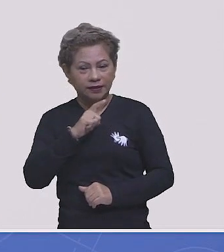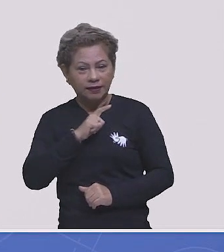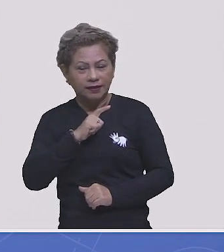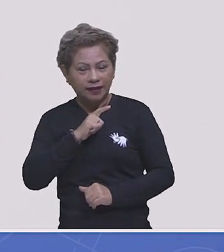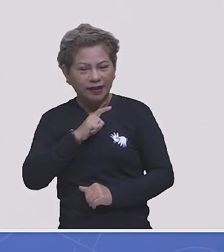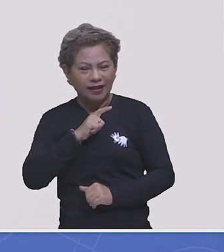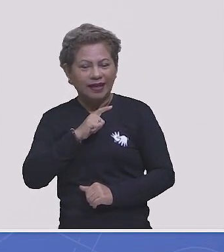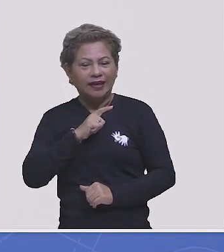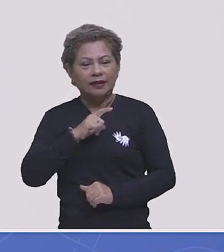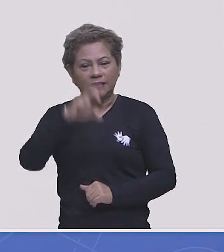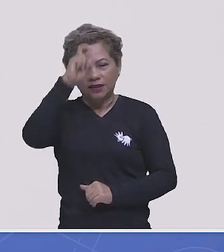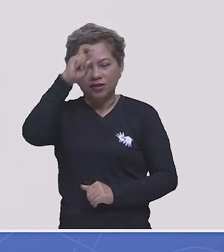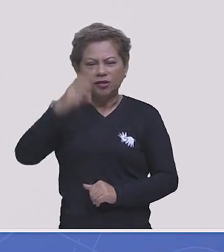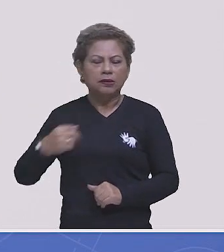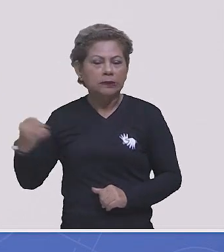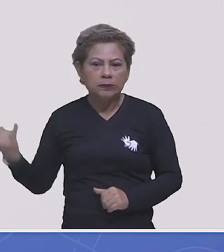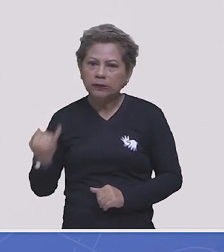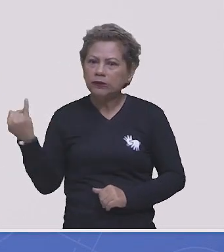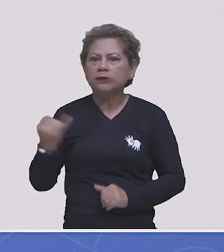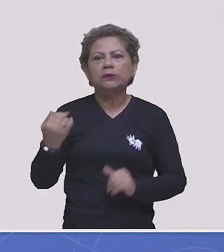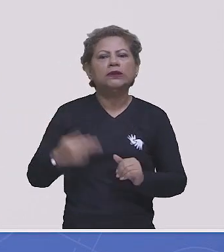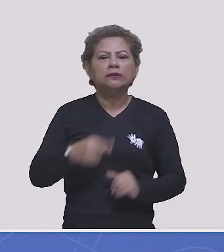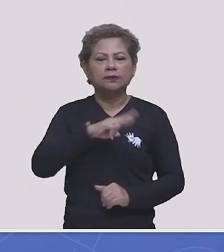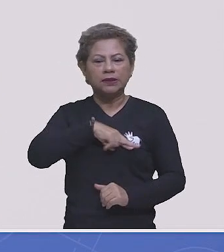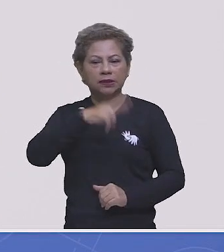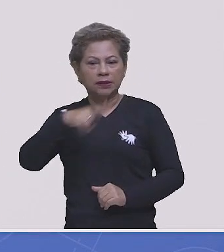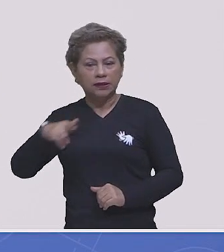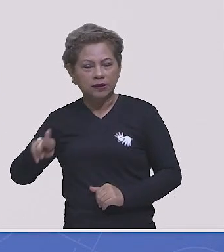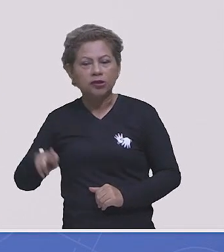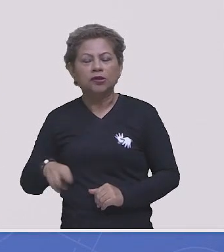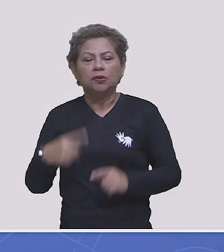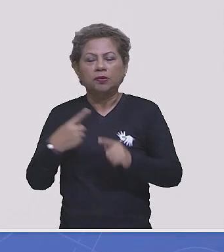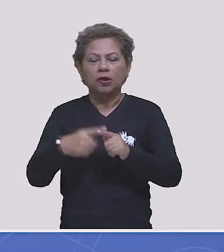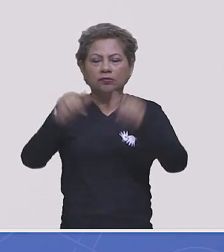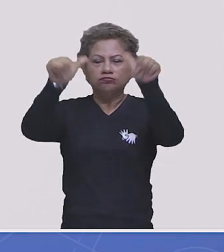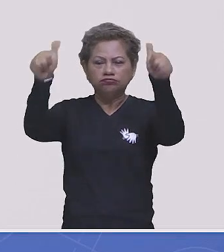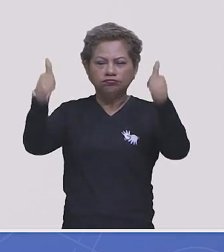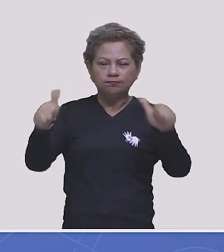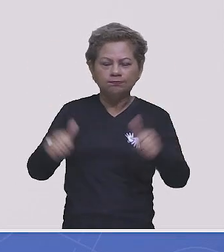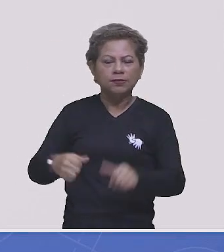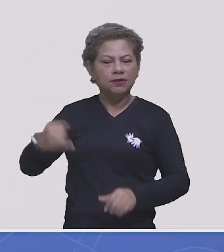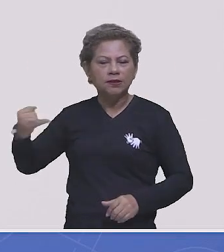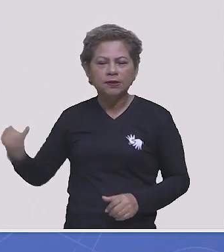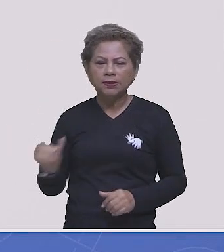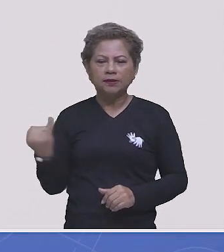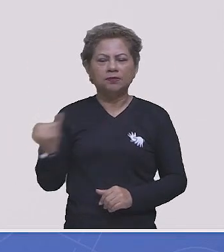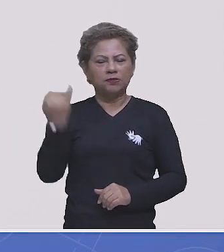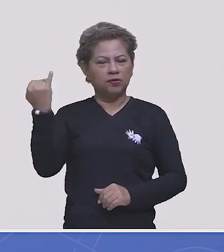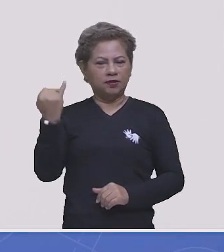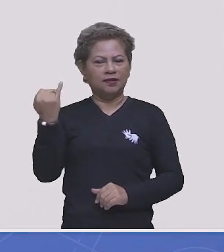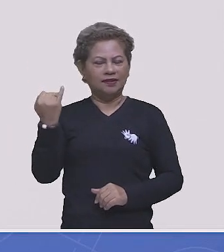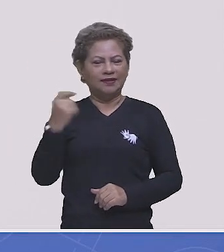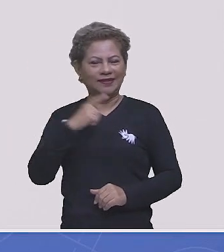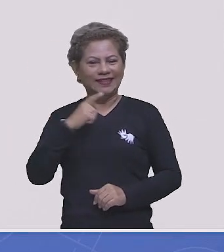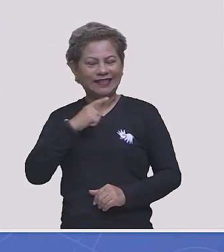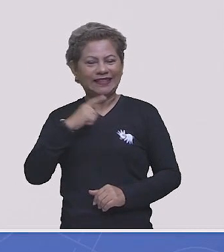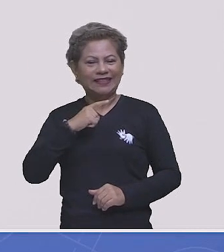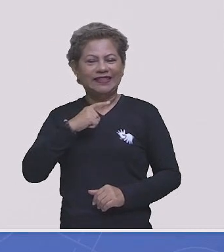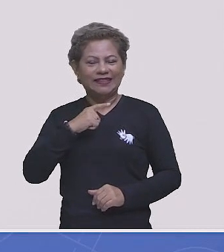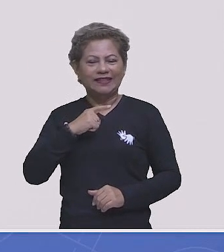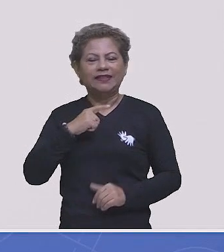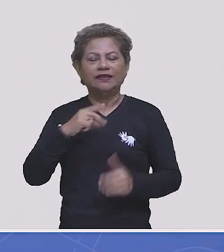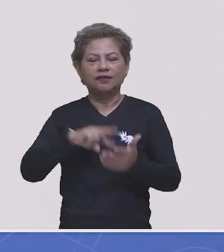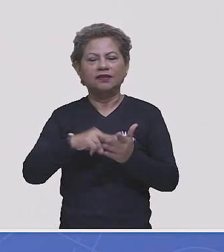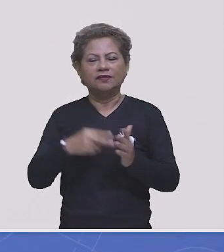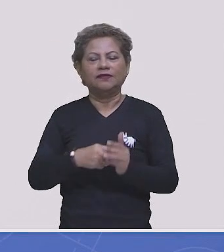predominantemente religiosa. Eram numerosas as estátuas esculpidas com a finalidade de ficar dentro de túmulos.